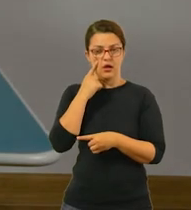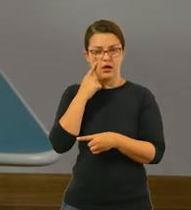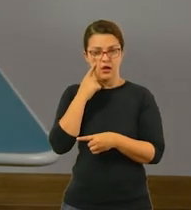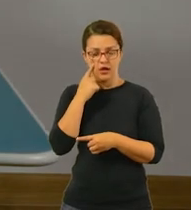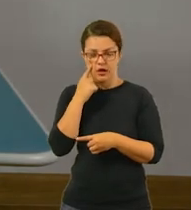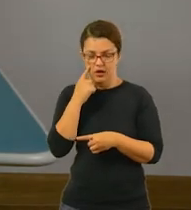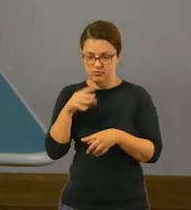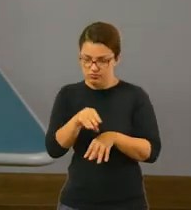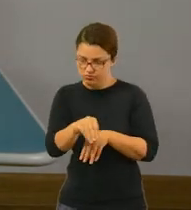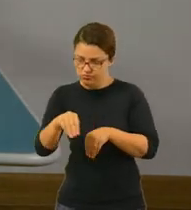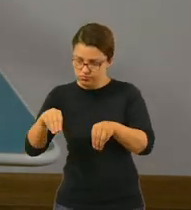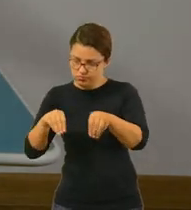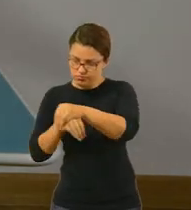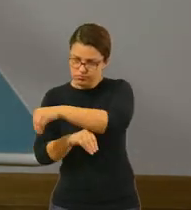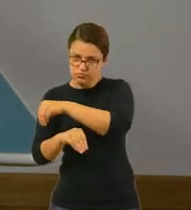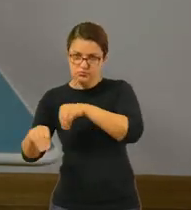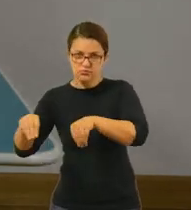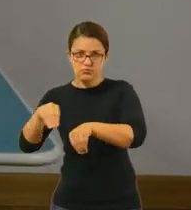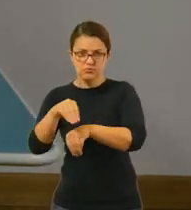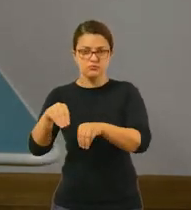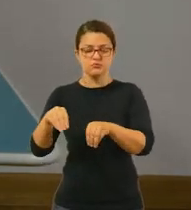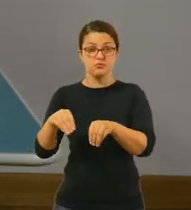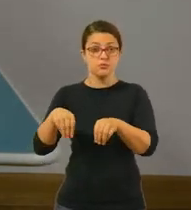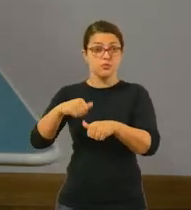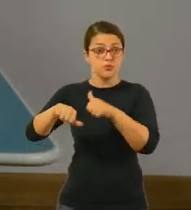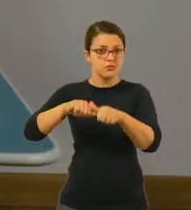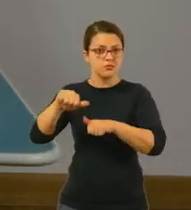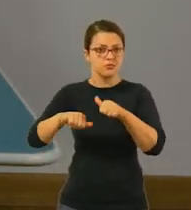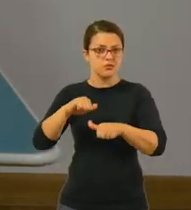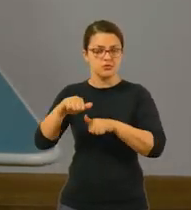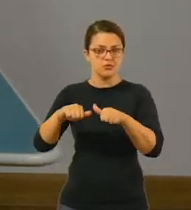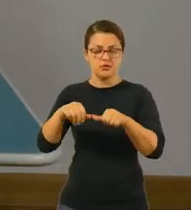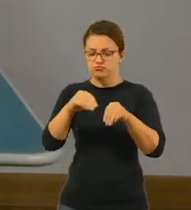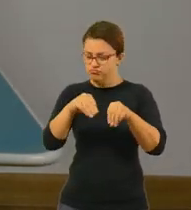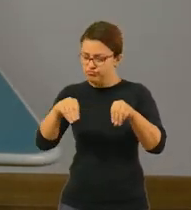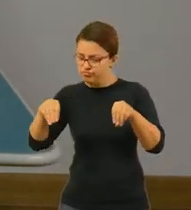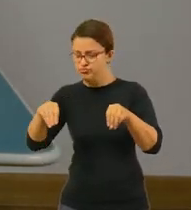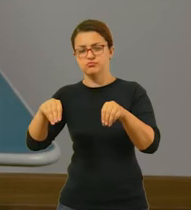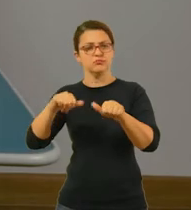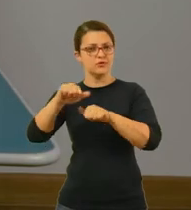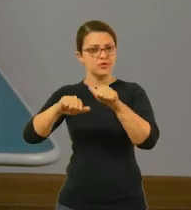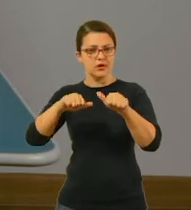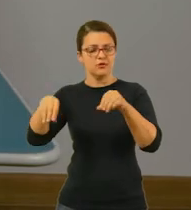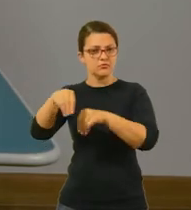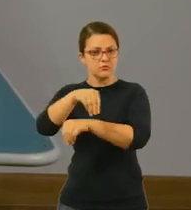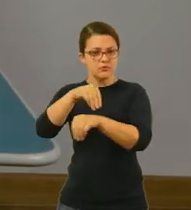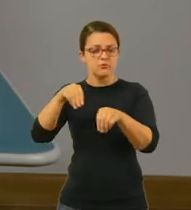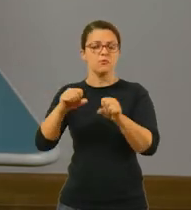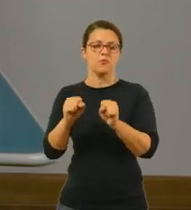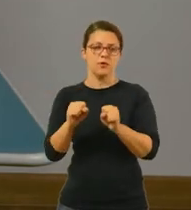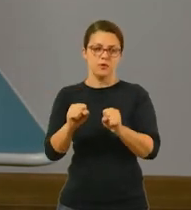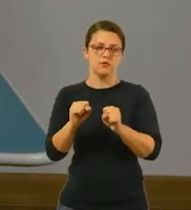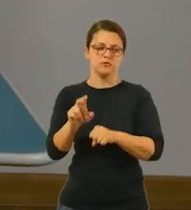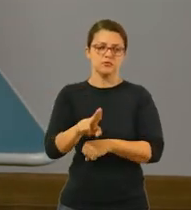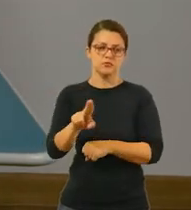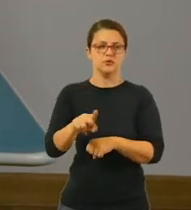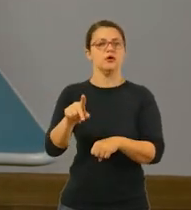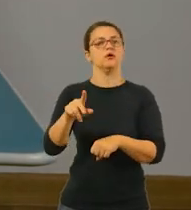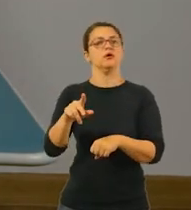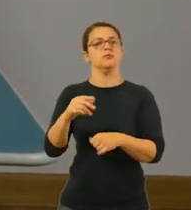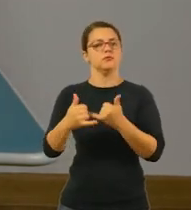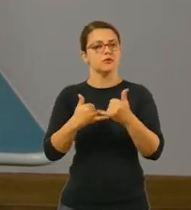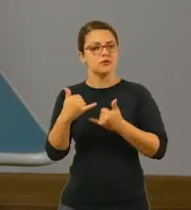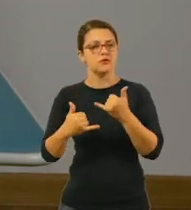propor outros desafios, mudar essa sequência. Ou você pode fazer também com objetos, brinquedos,